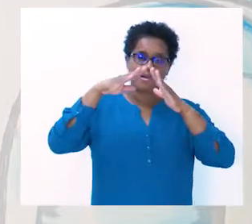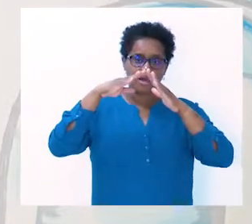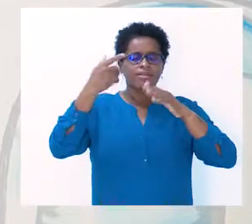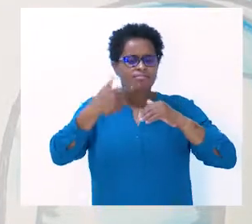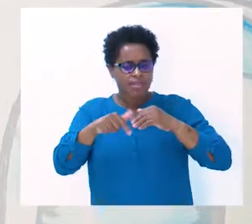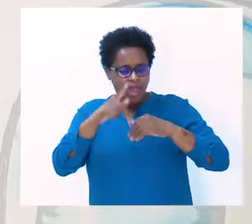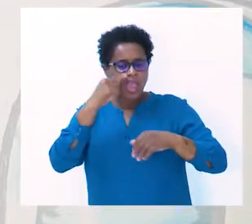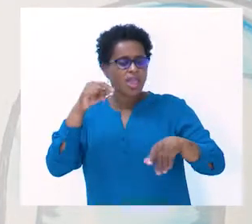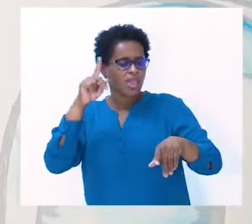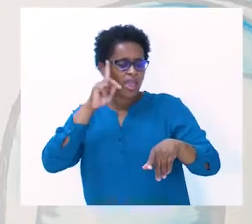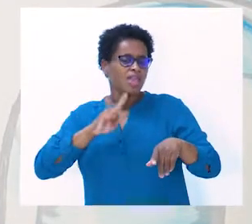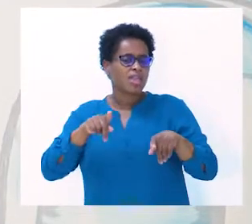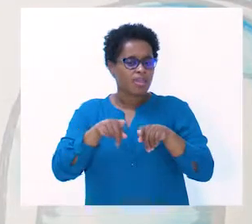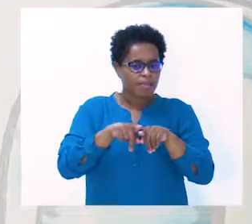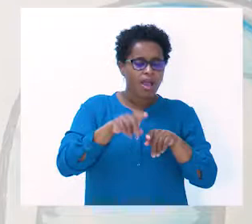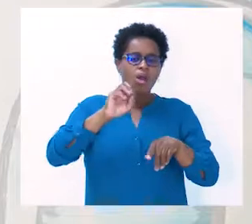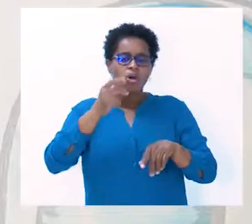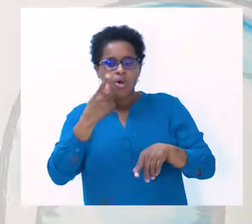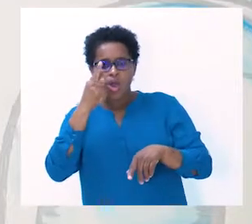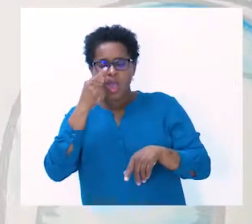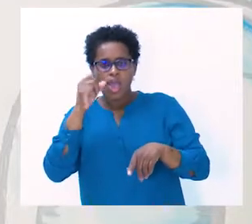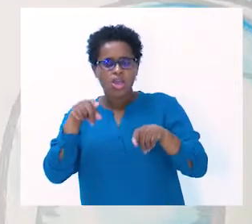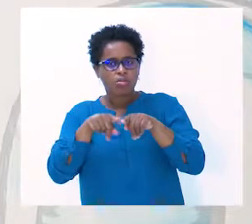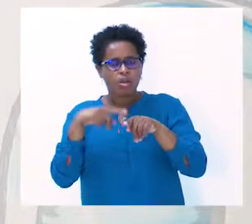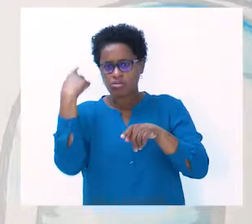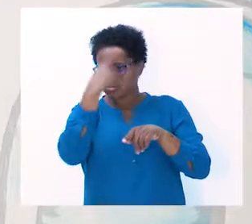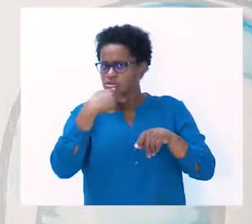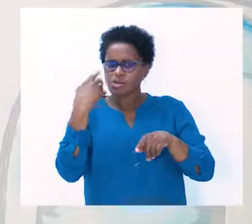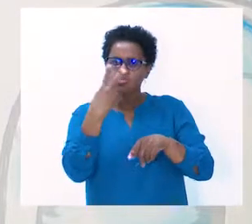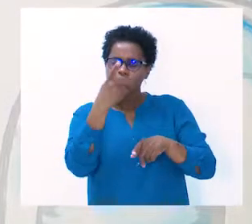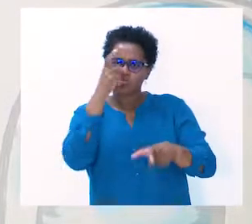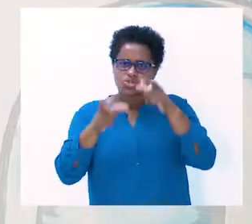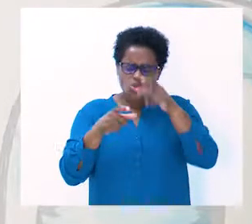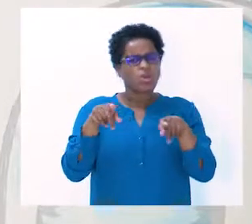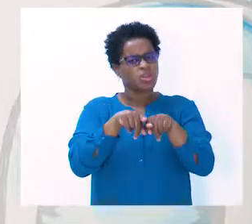têm irmãs ou irmãos gêmeos. Duas pessoas parecidas.